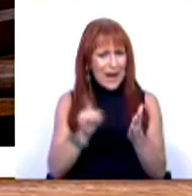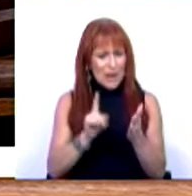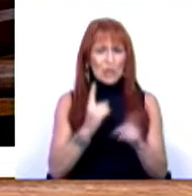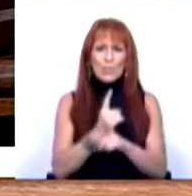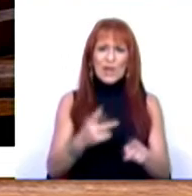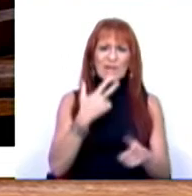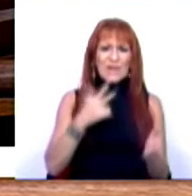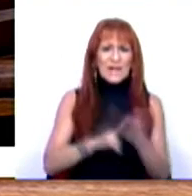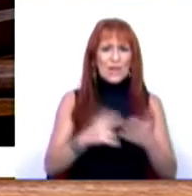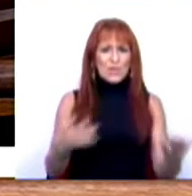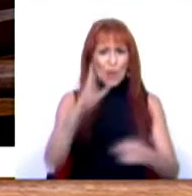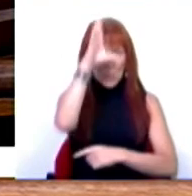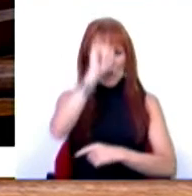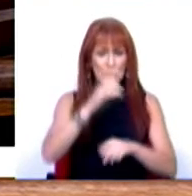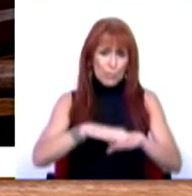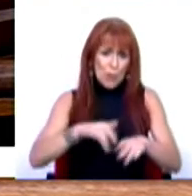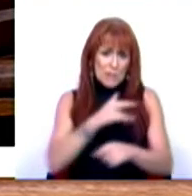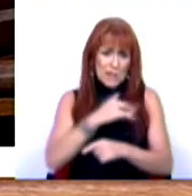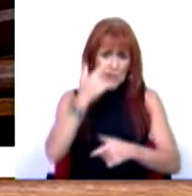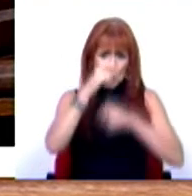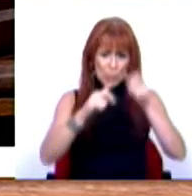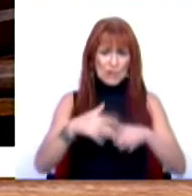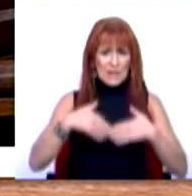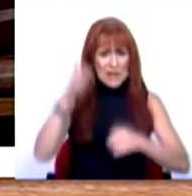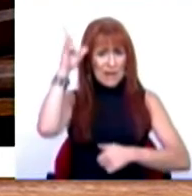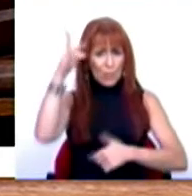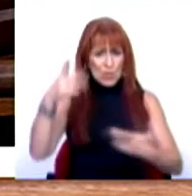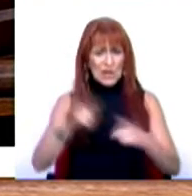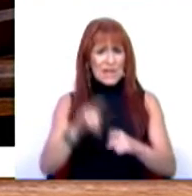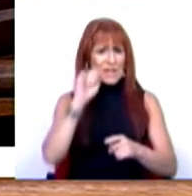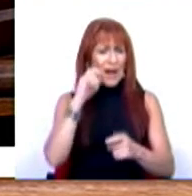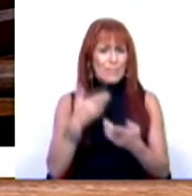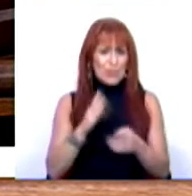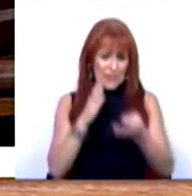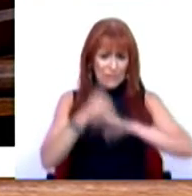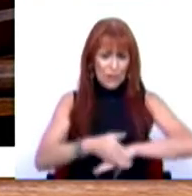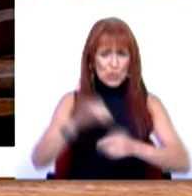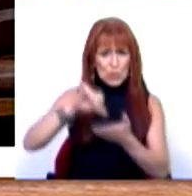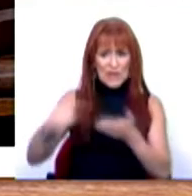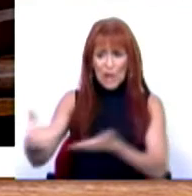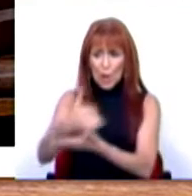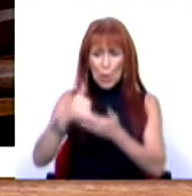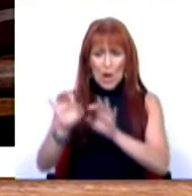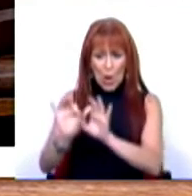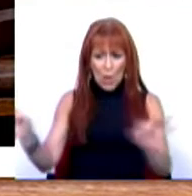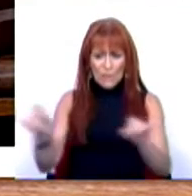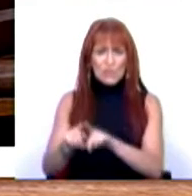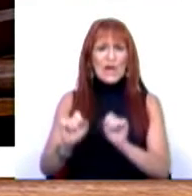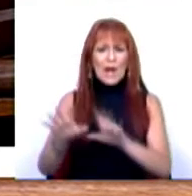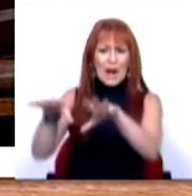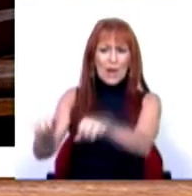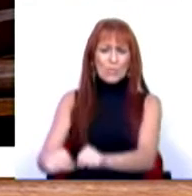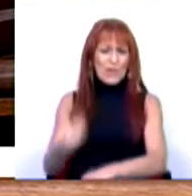Porque, na verdade, é ao Estado, por razões de saúde pública e bem-estar animal, que assegura, por intermédio dos centros de recolha oficial, a